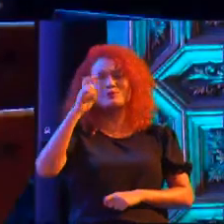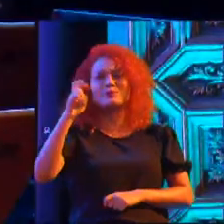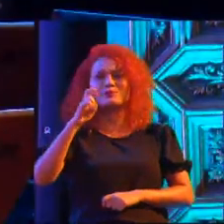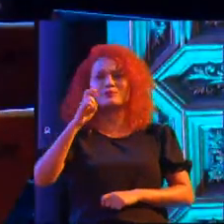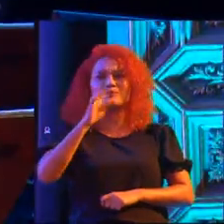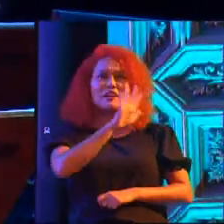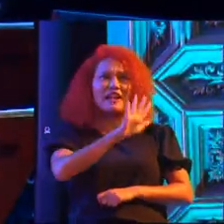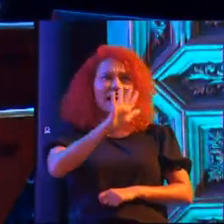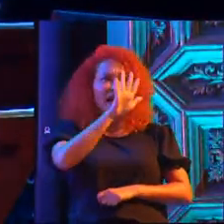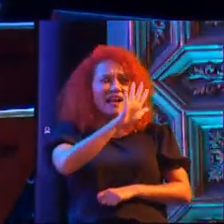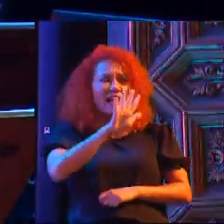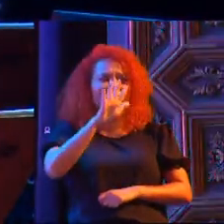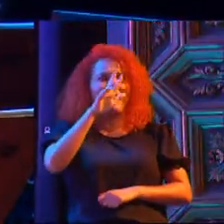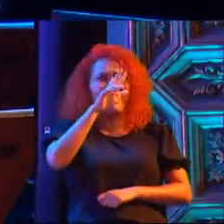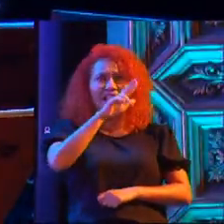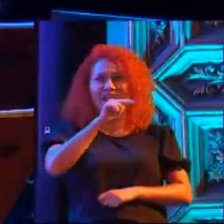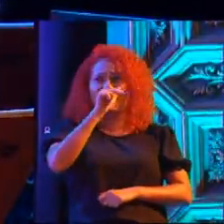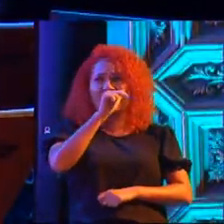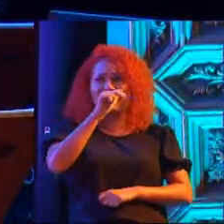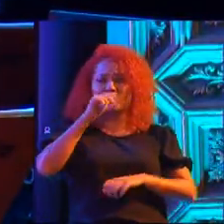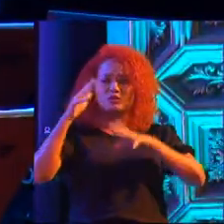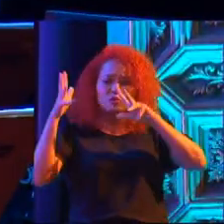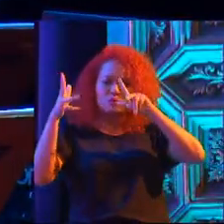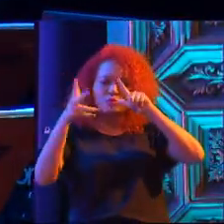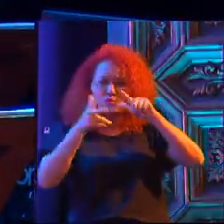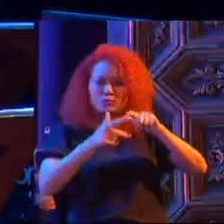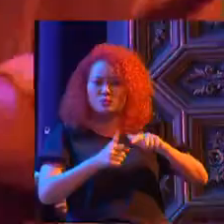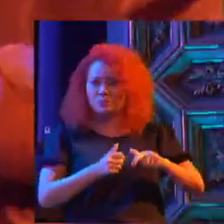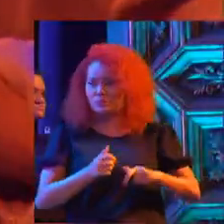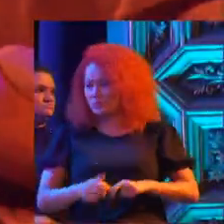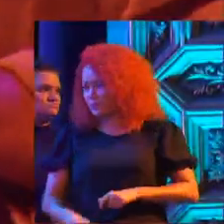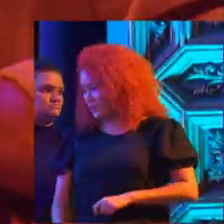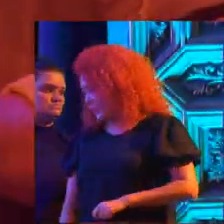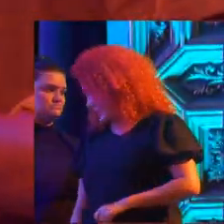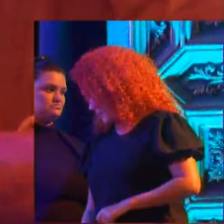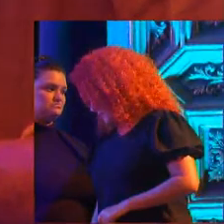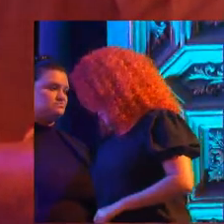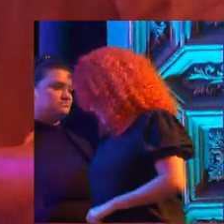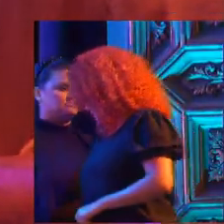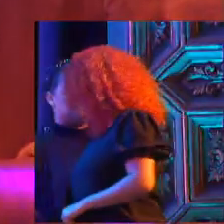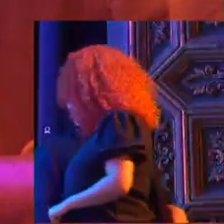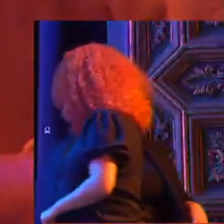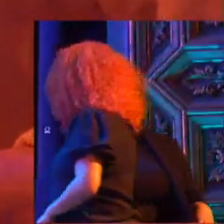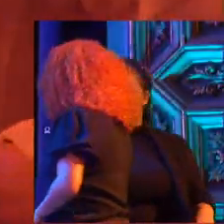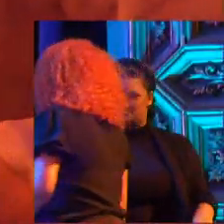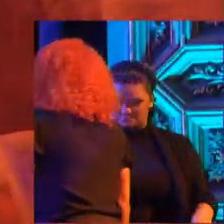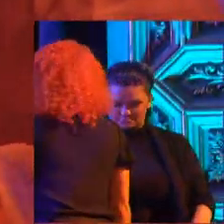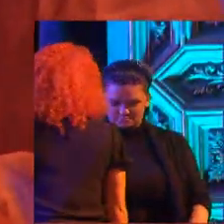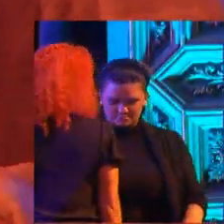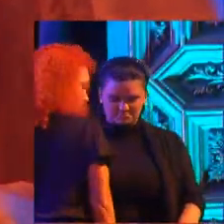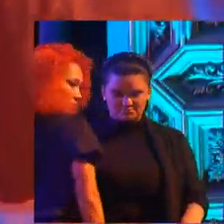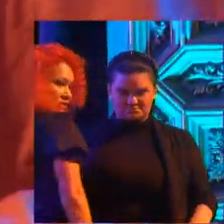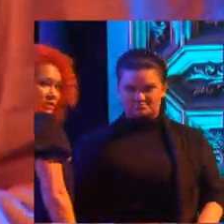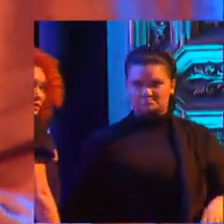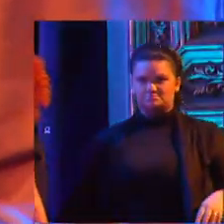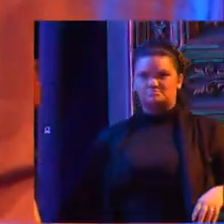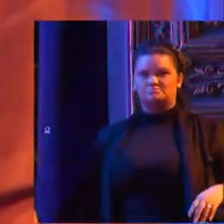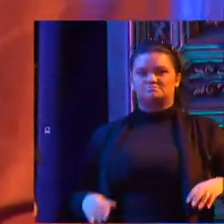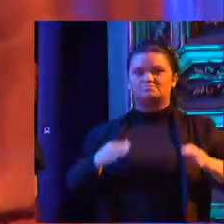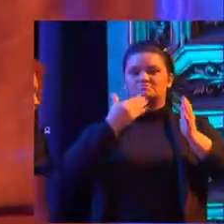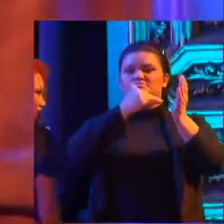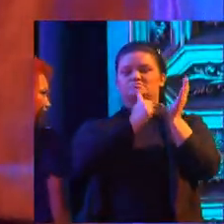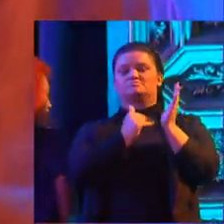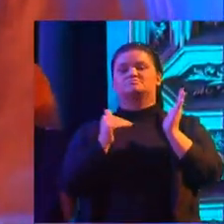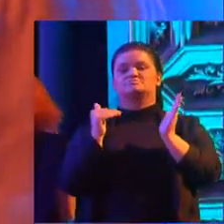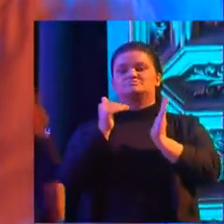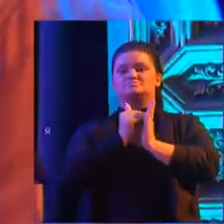região incrível, que é falada no mundo inteiro, é uma região muito linda na questão cultural também, mas em